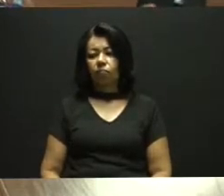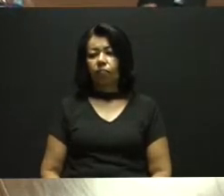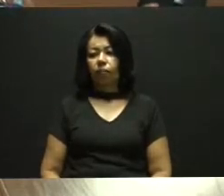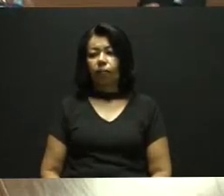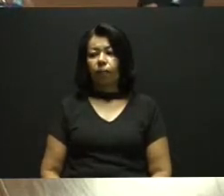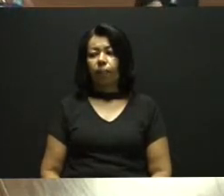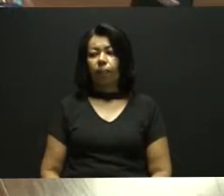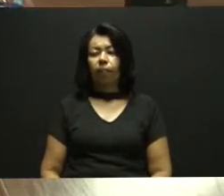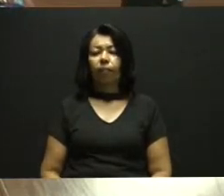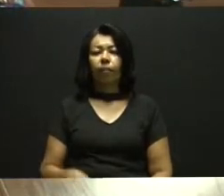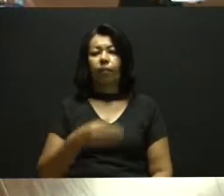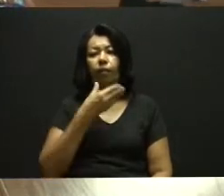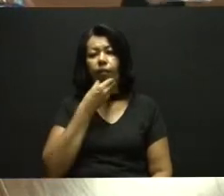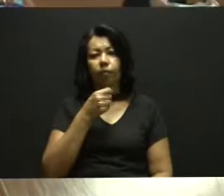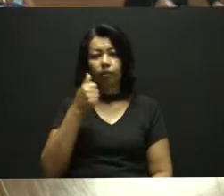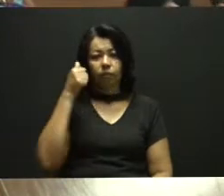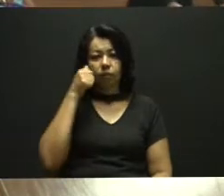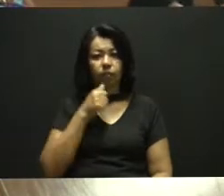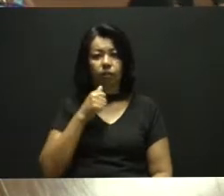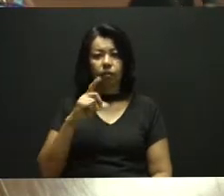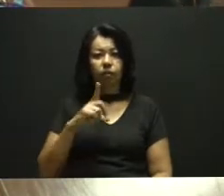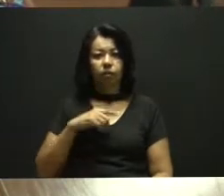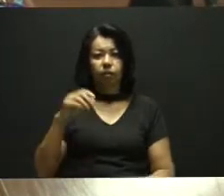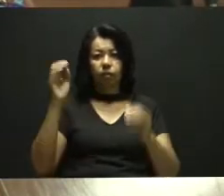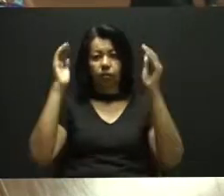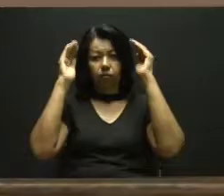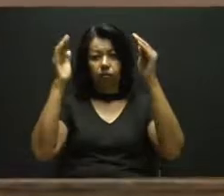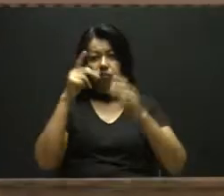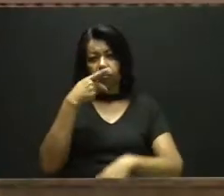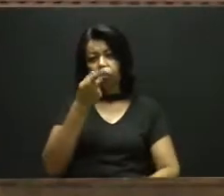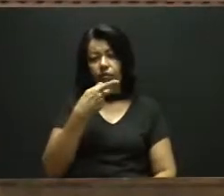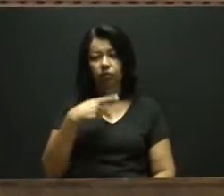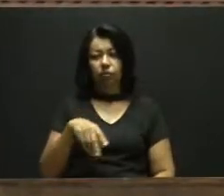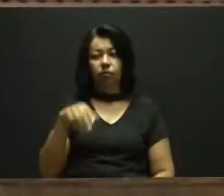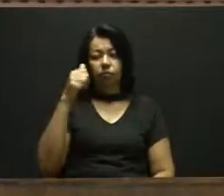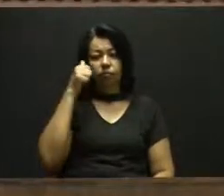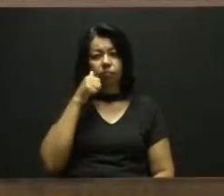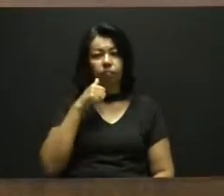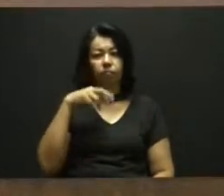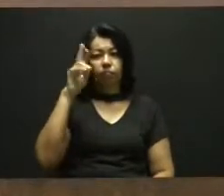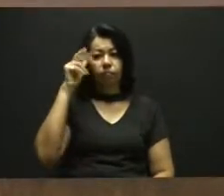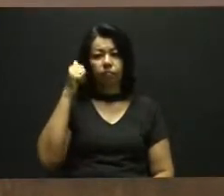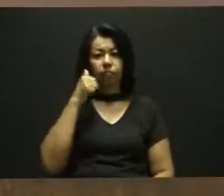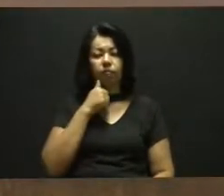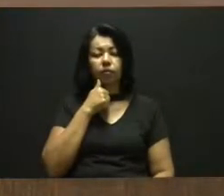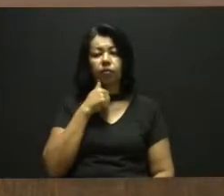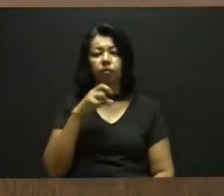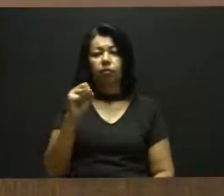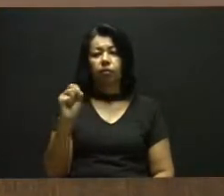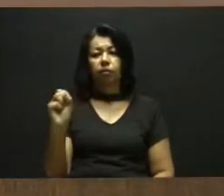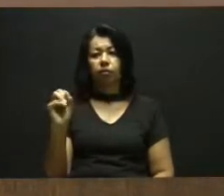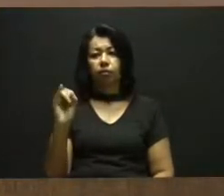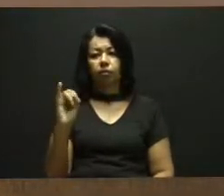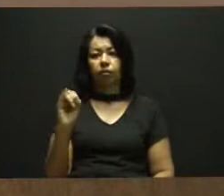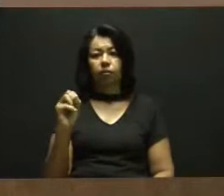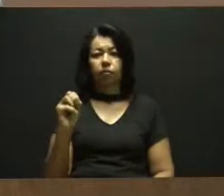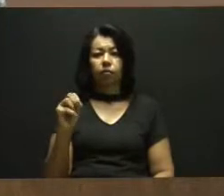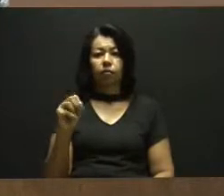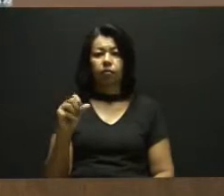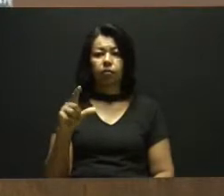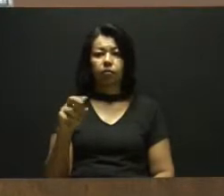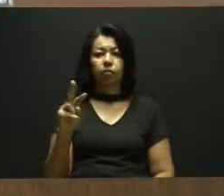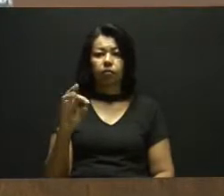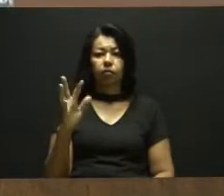senhoras e senhores tenho a honra de conceder a palavra à excelentíssima senhora silvia maria santos da